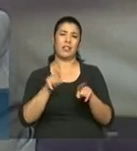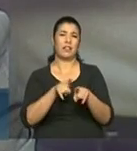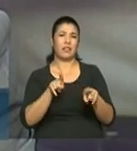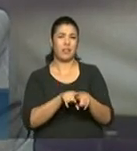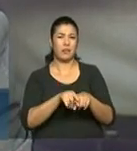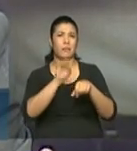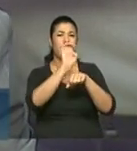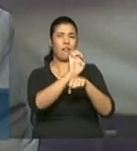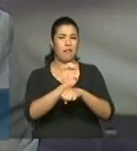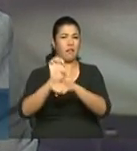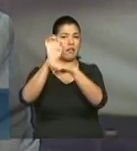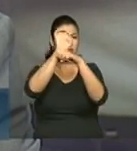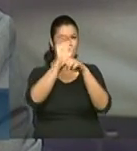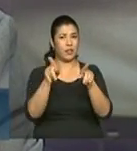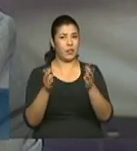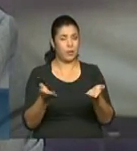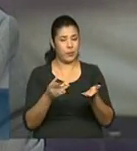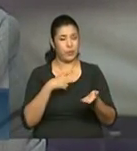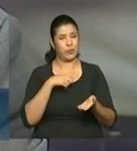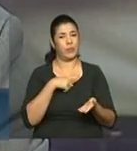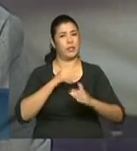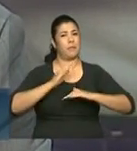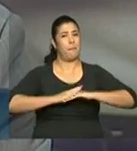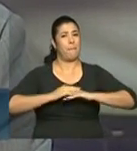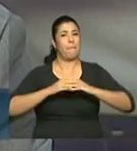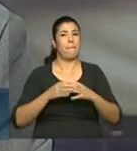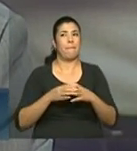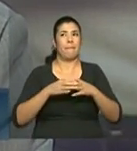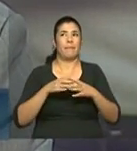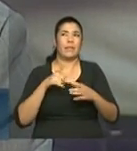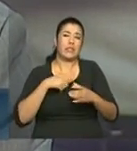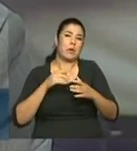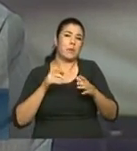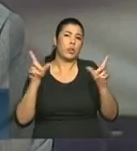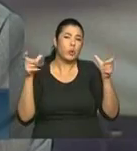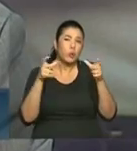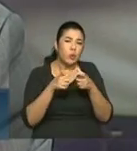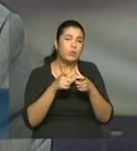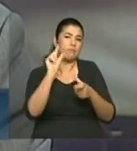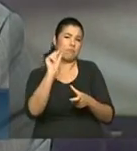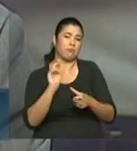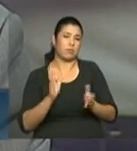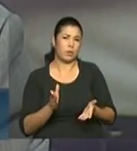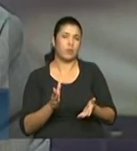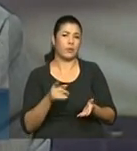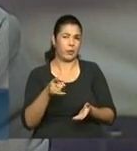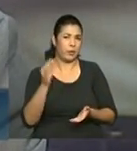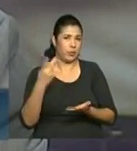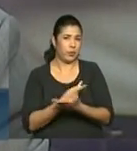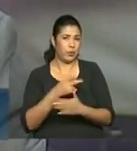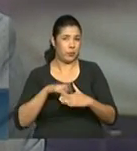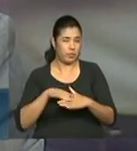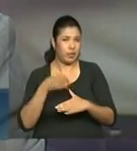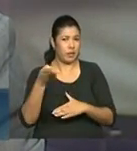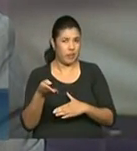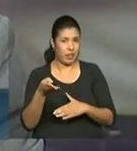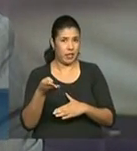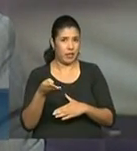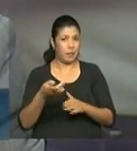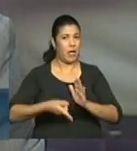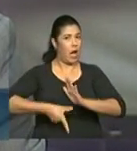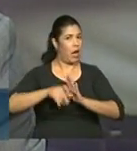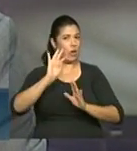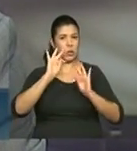estados que hoje têm uma situação de maior conforto em relação à eliminação, certo? E tem muito a ver com a dimensão